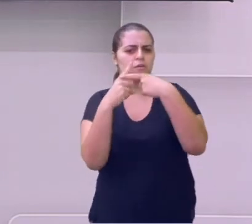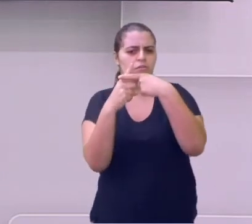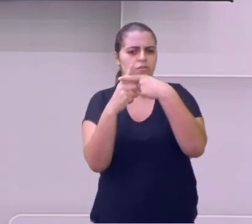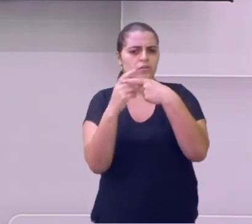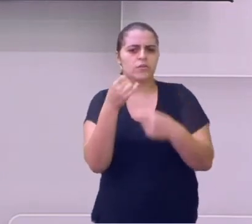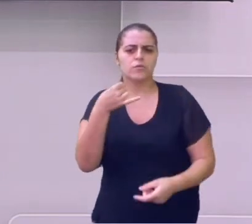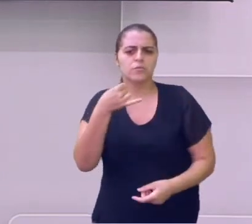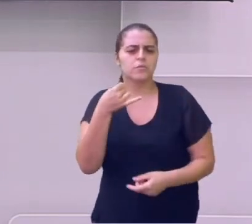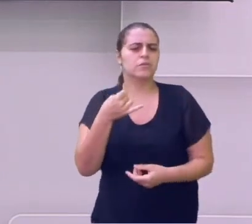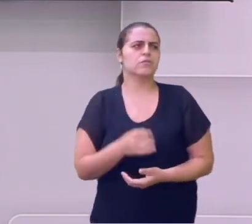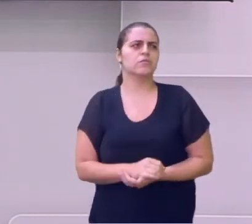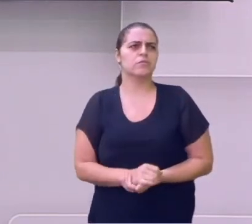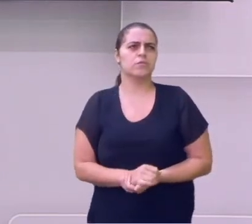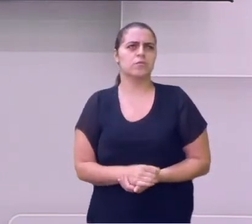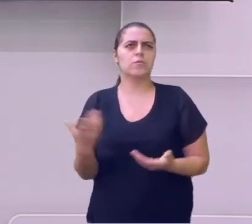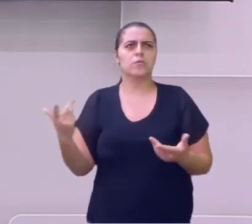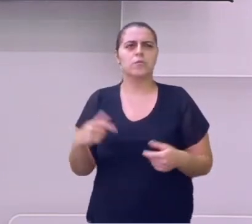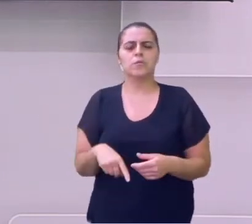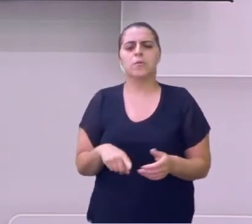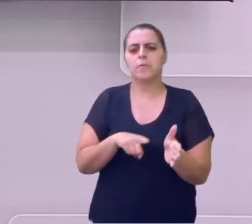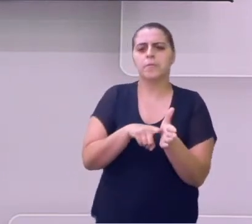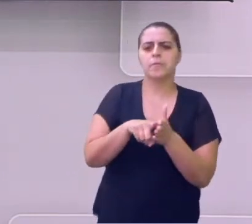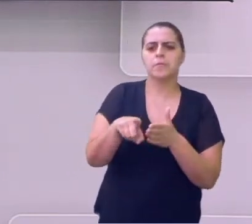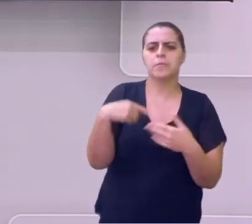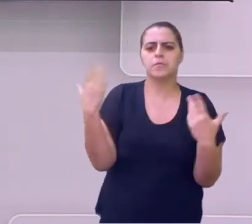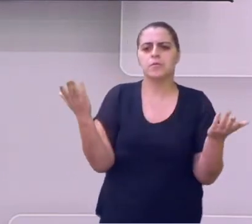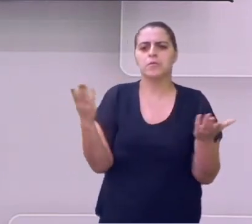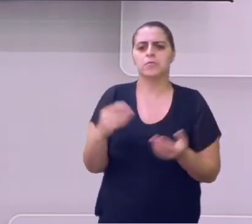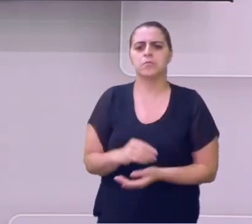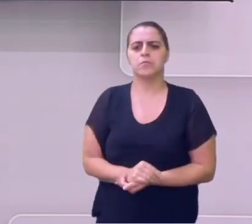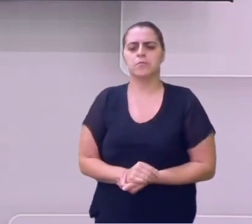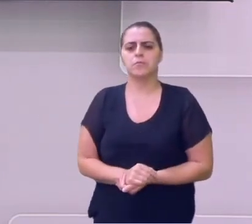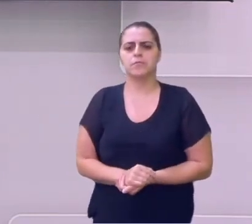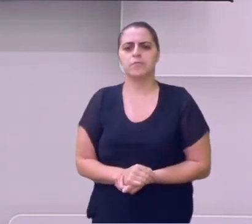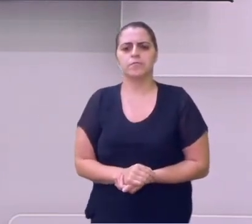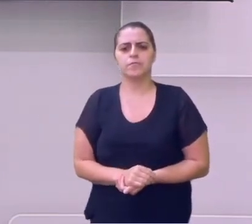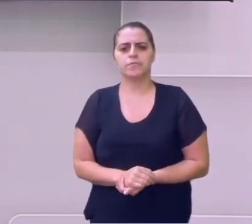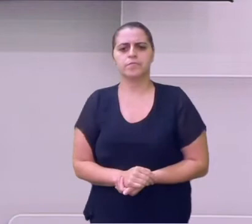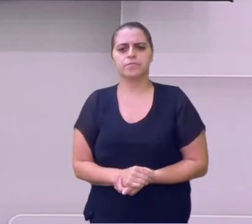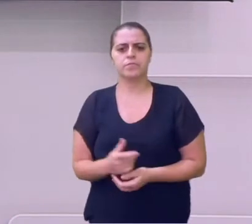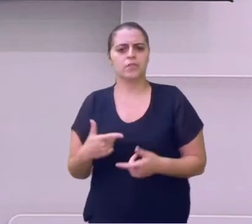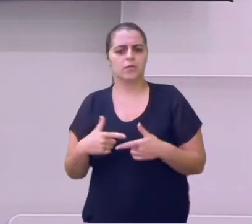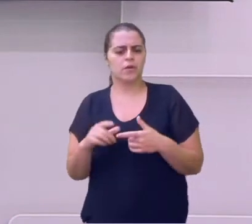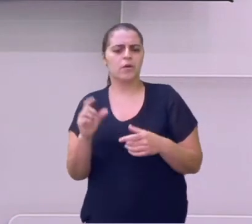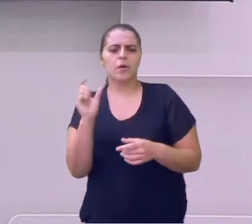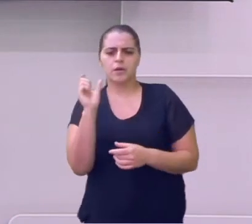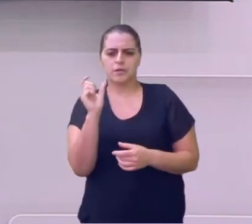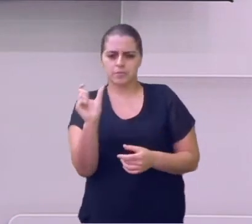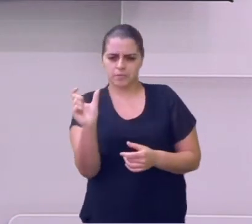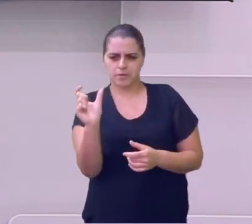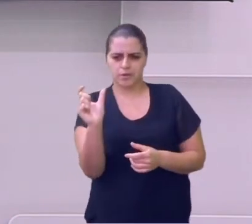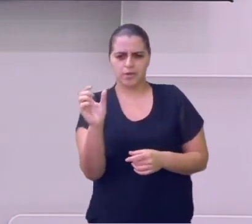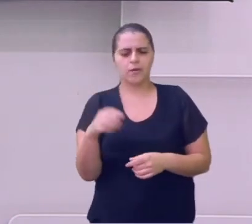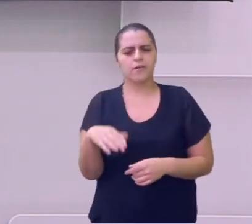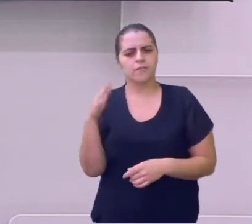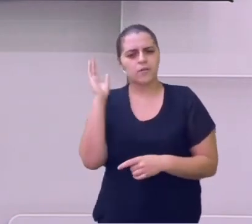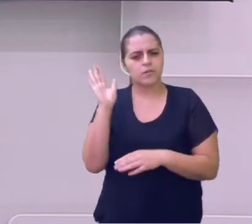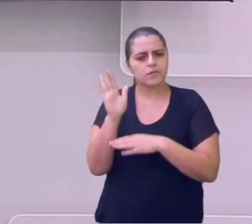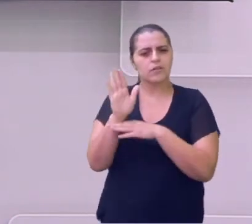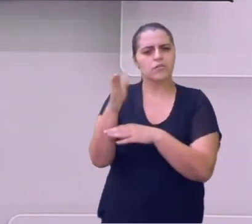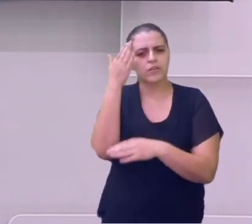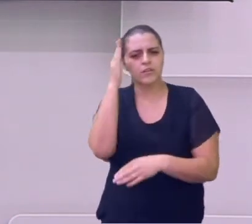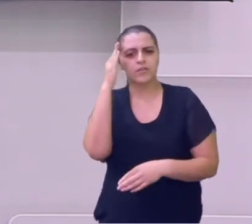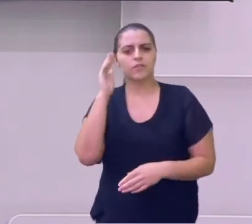que é subtração numa situação problema? Algumas palavras nos ajudam a